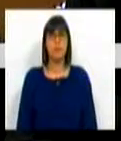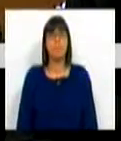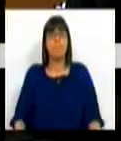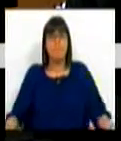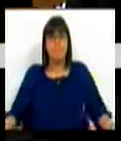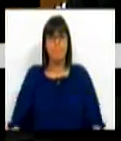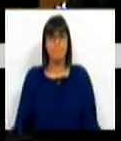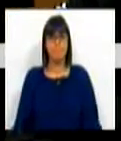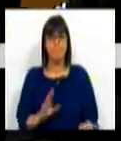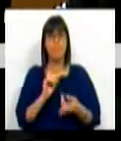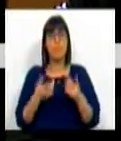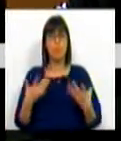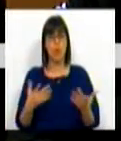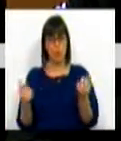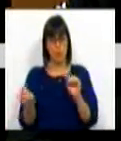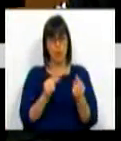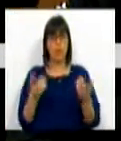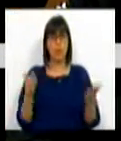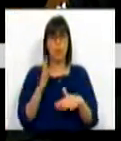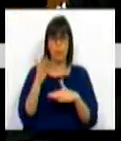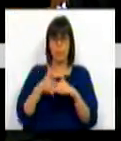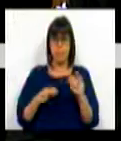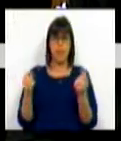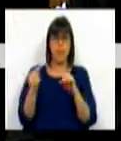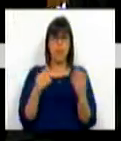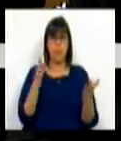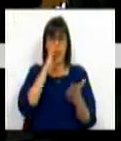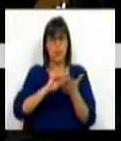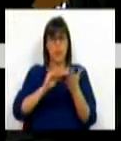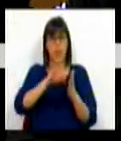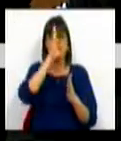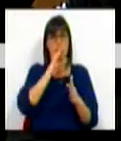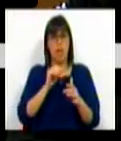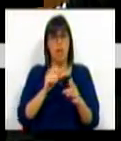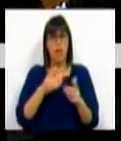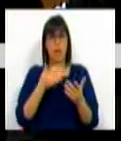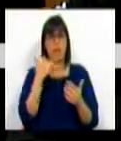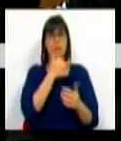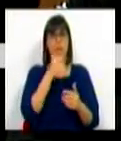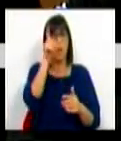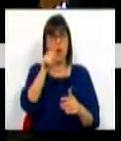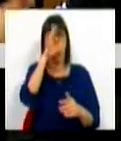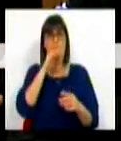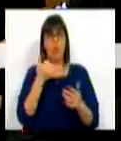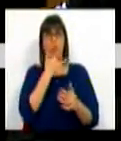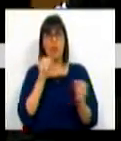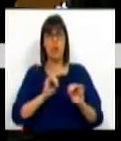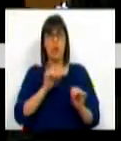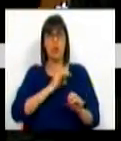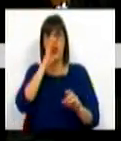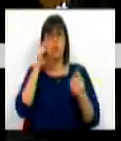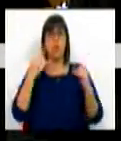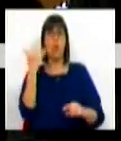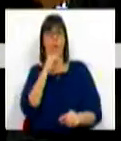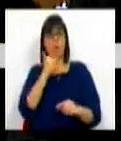Irrevogável. E, entretanto, aquilo que acabamos a discutir, aliás, a dada altura já se discute, é se o senhor secretário de Estado desejou as felicidades ao ministro em particular, ou se não desejou as felicidades, ou se só